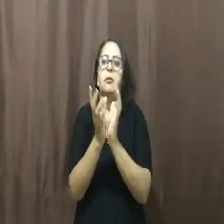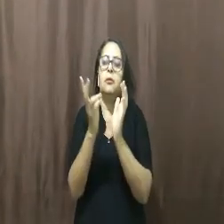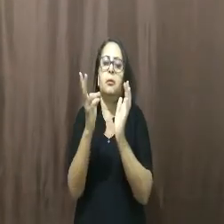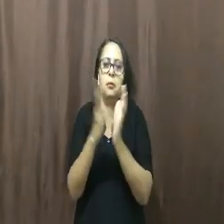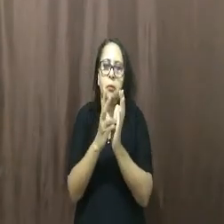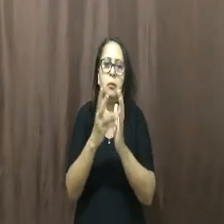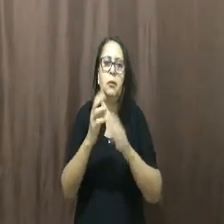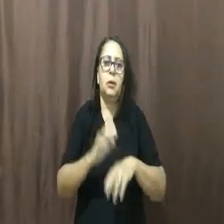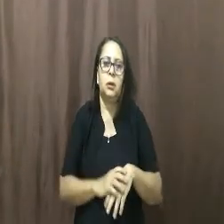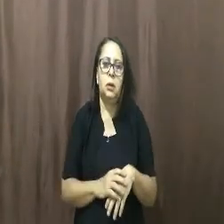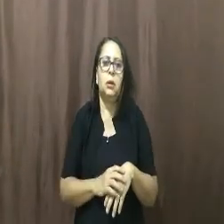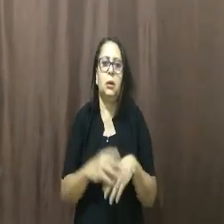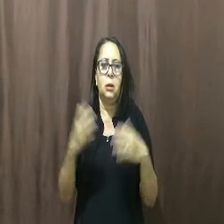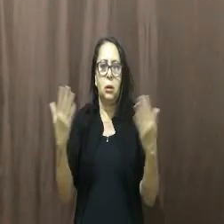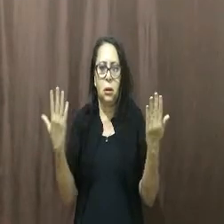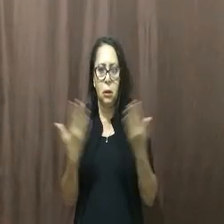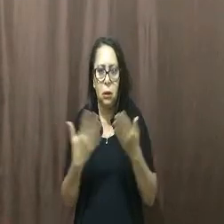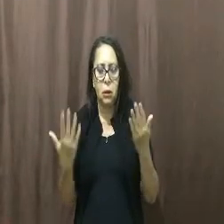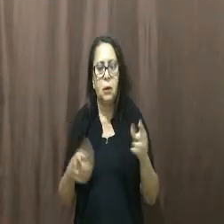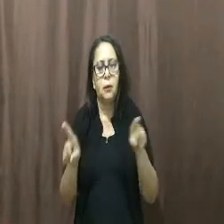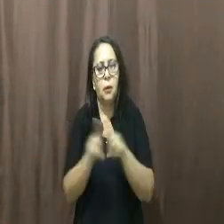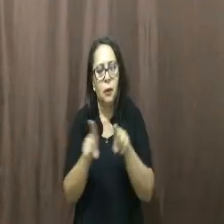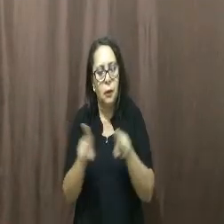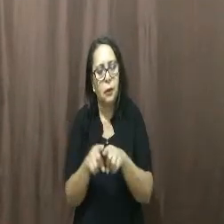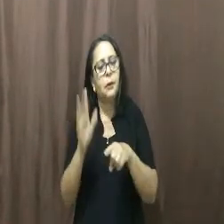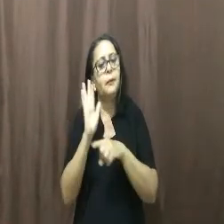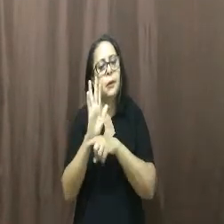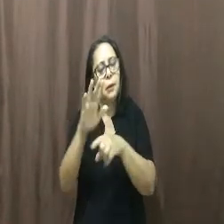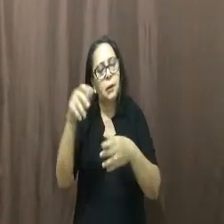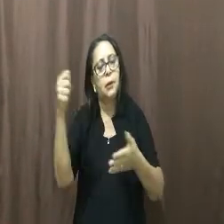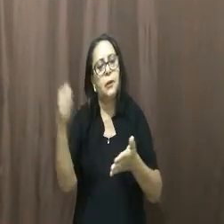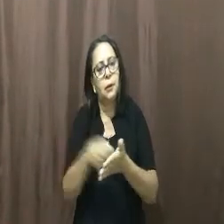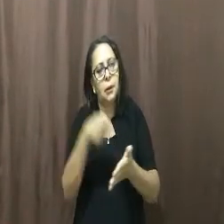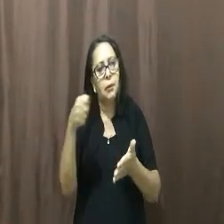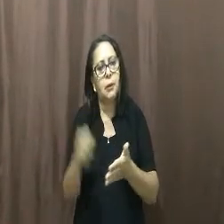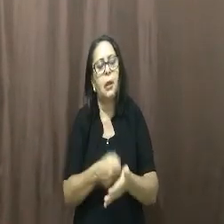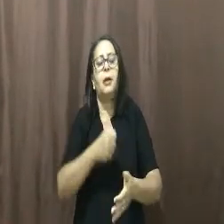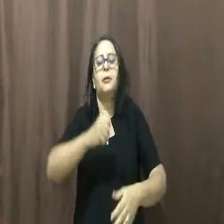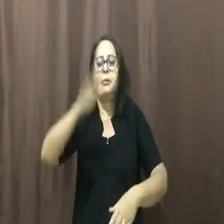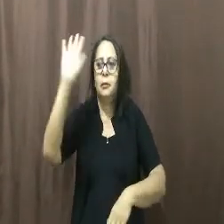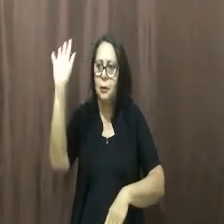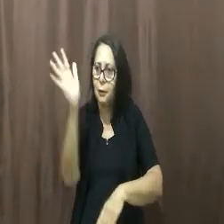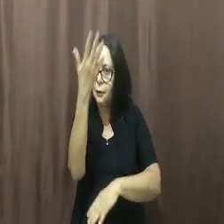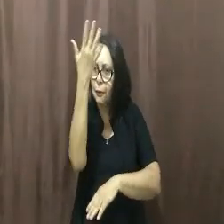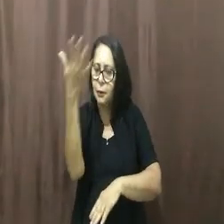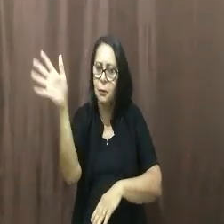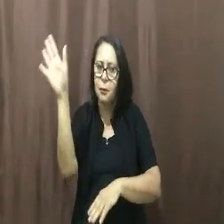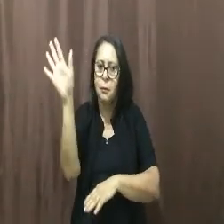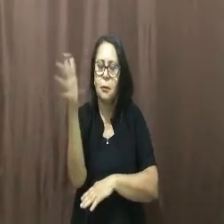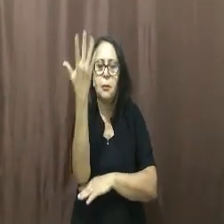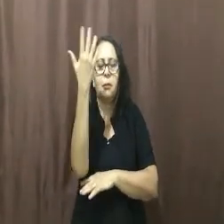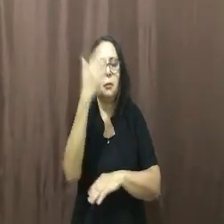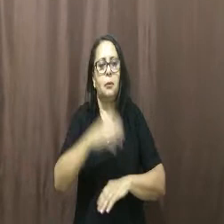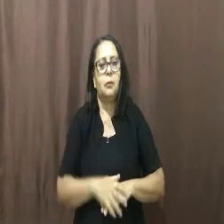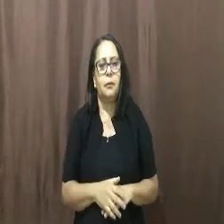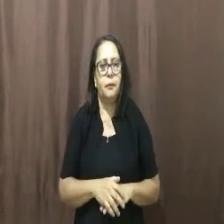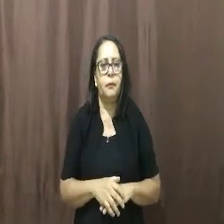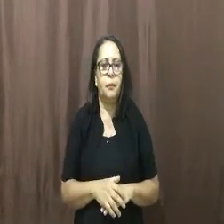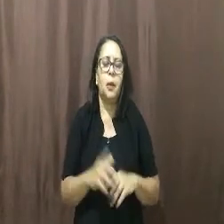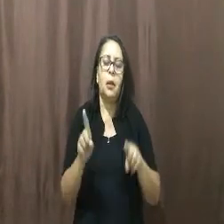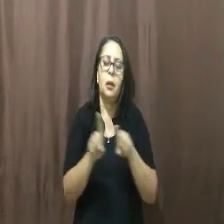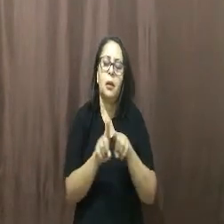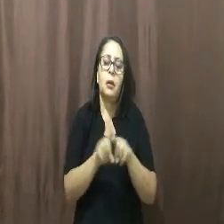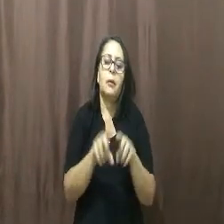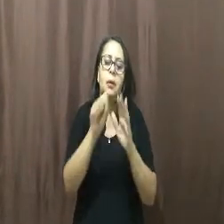toda a solidariedade e que nós também apoiamos na defesa, nas lutas, nas suas bandeiras.